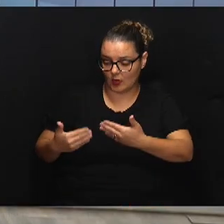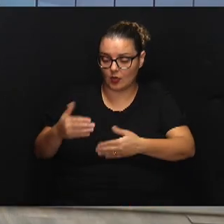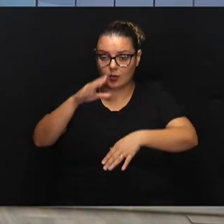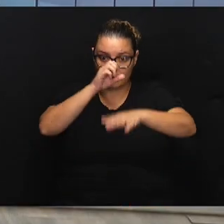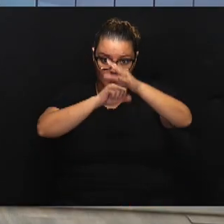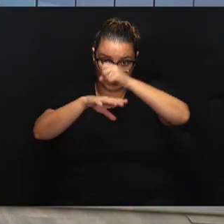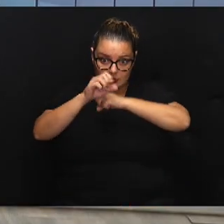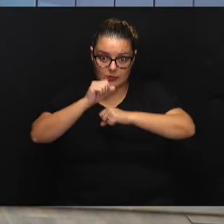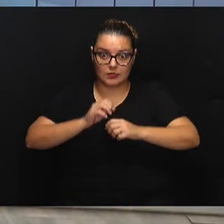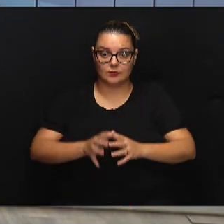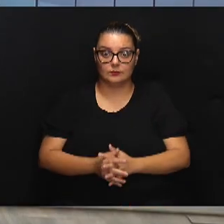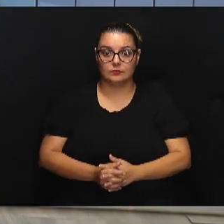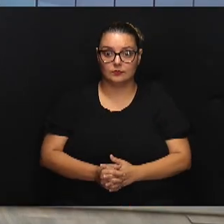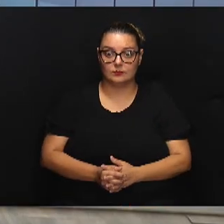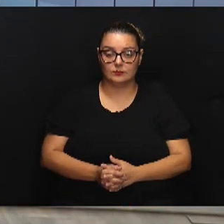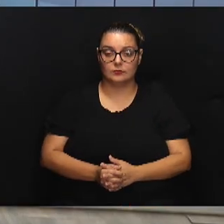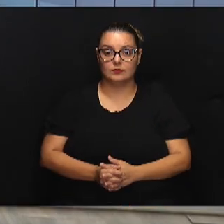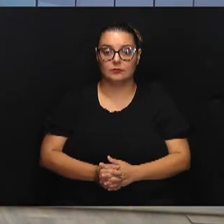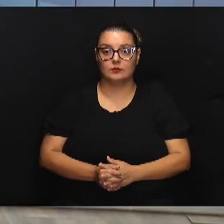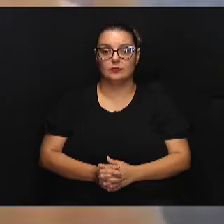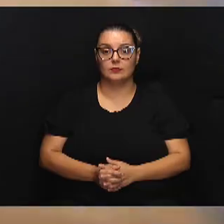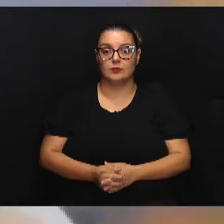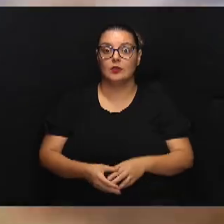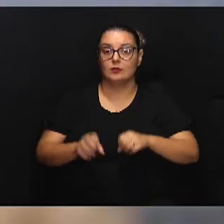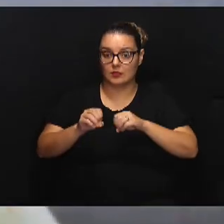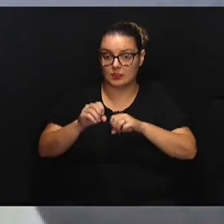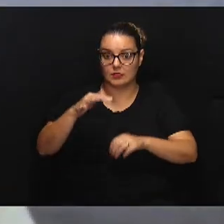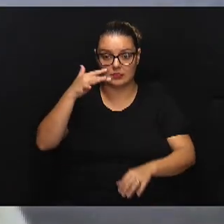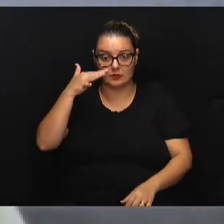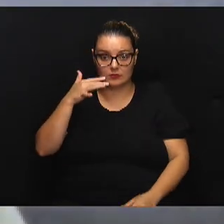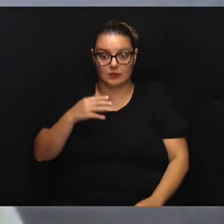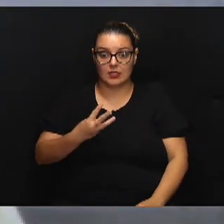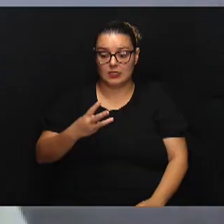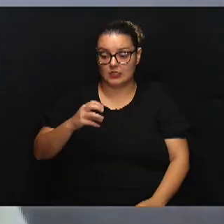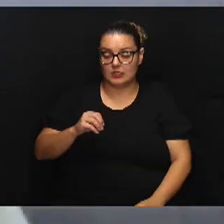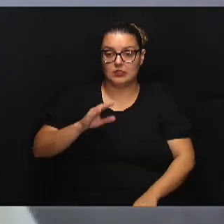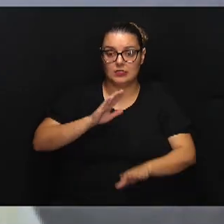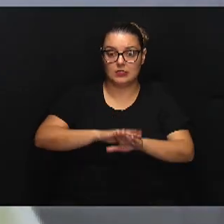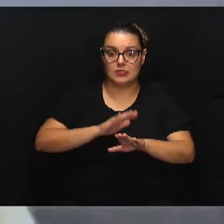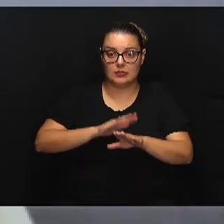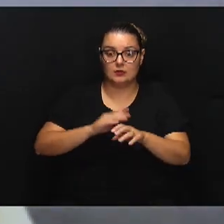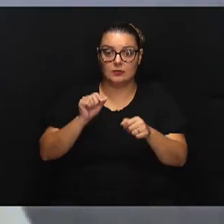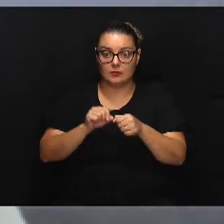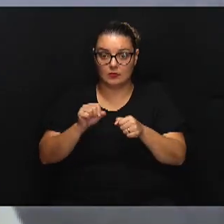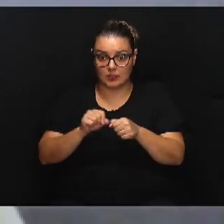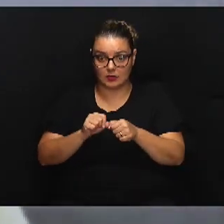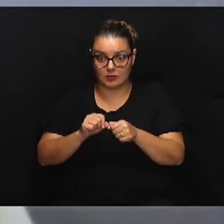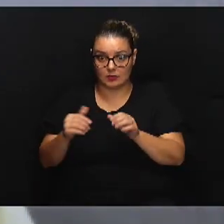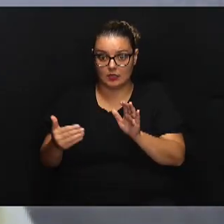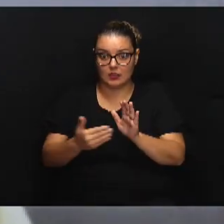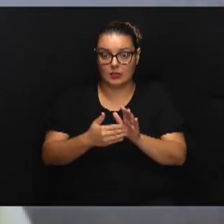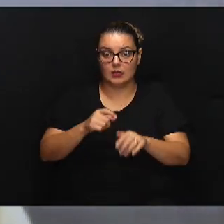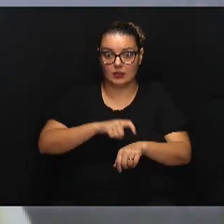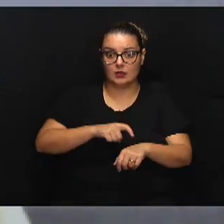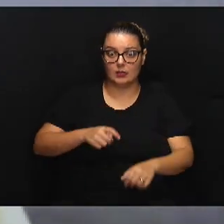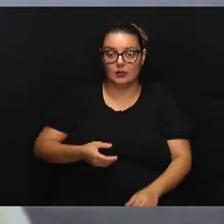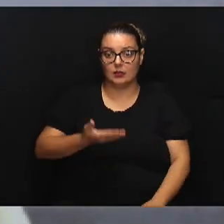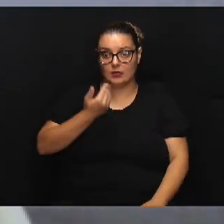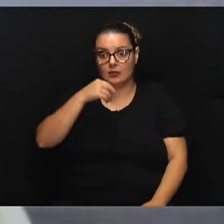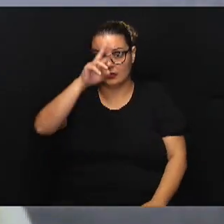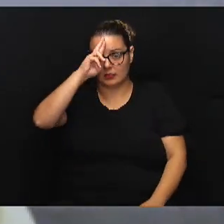aprender. Eu vou dar para você, Ana, hoje 30 atividades para você fazer até a hora do almoço.